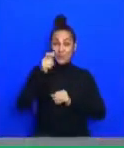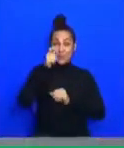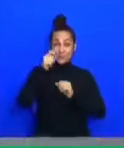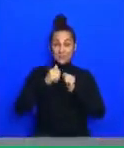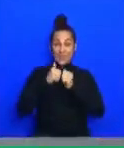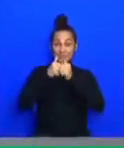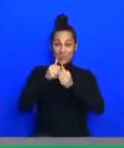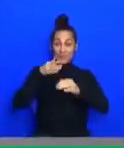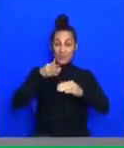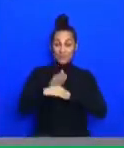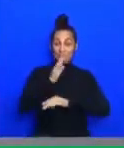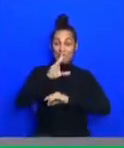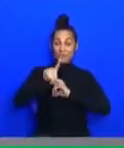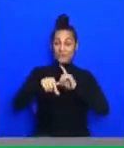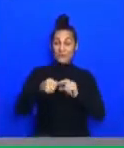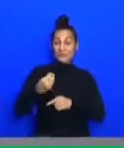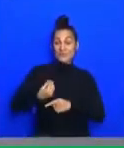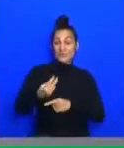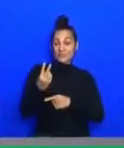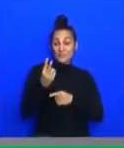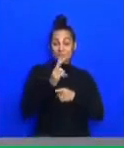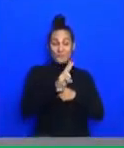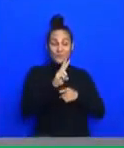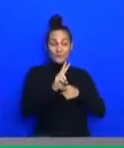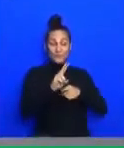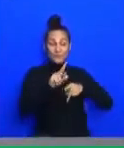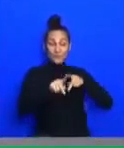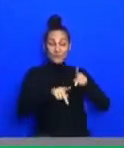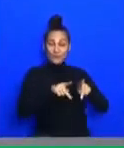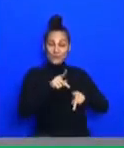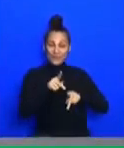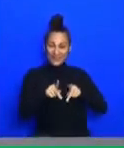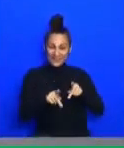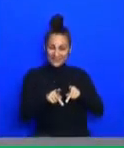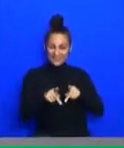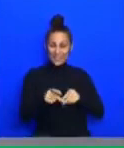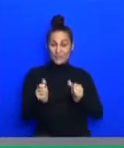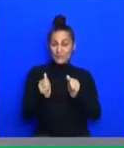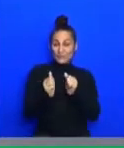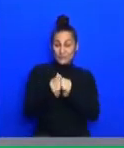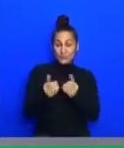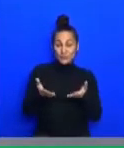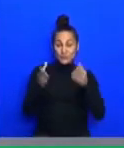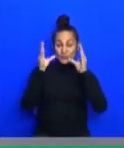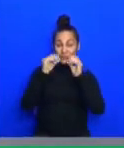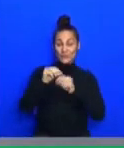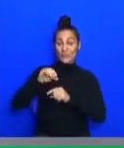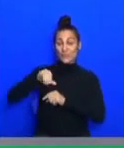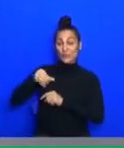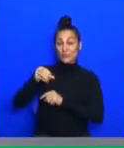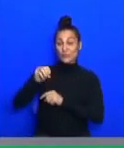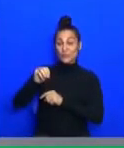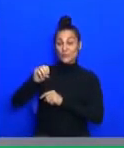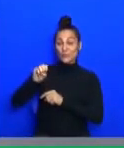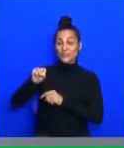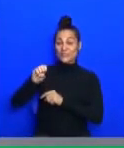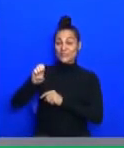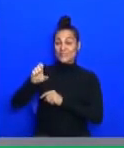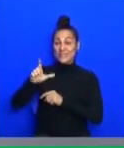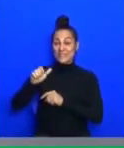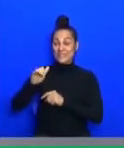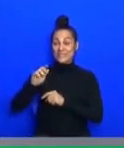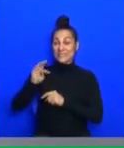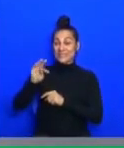para conferir e validar o nosso sorteio, eu conto com a presença de duas auditoras populares. Aqui comigo nesta noite estão a Jocélia Machado e a